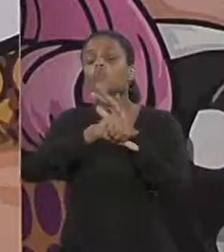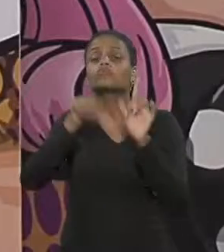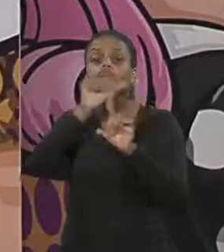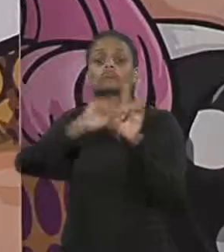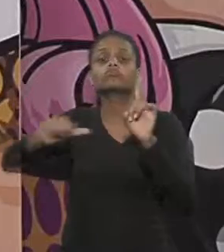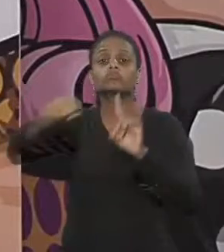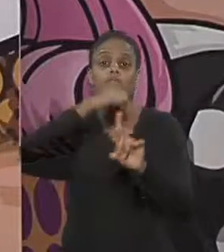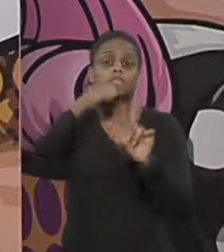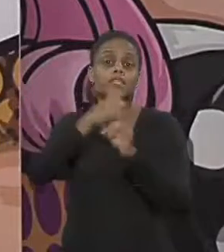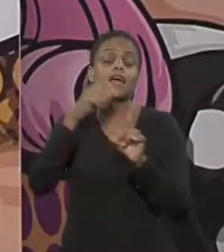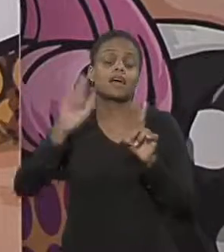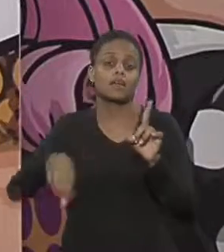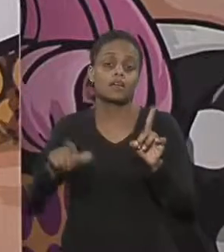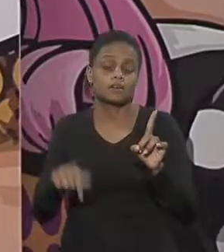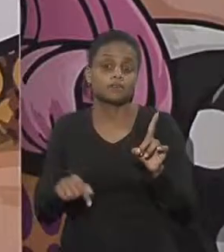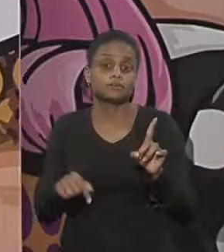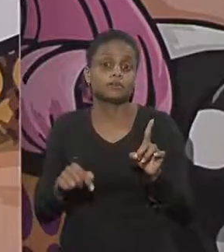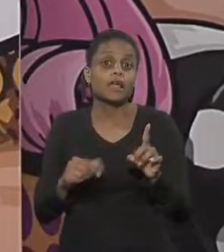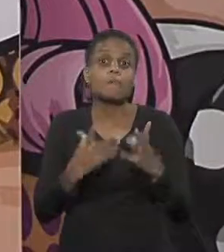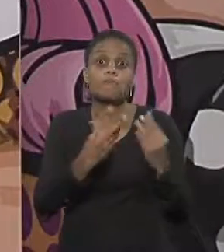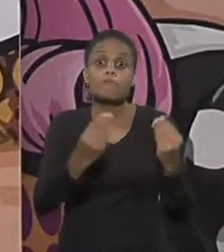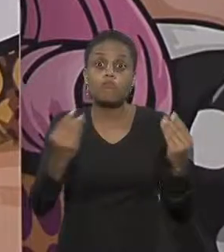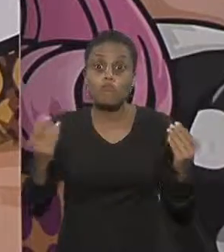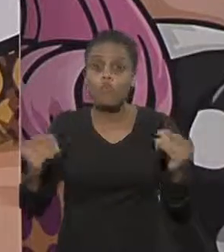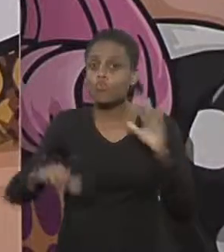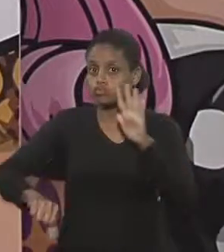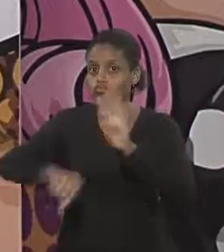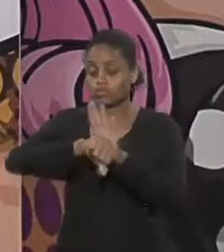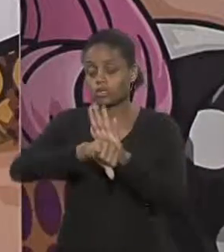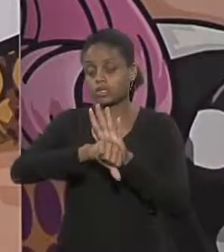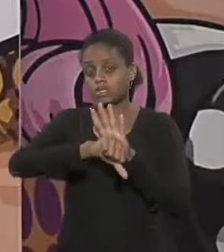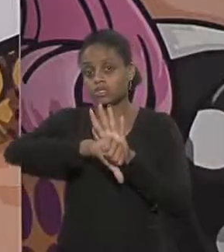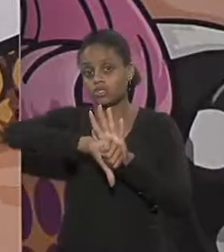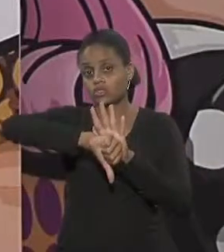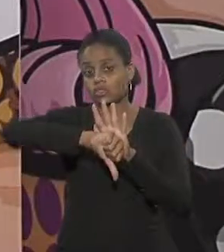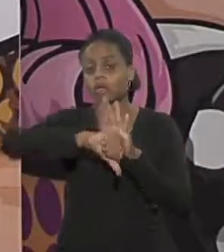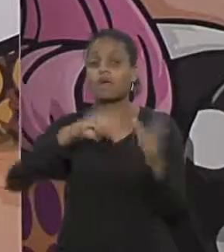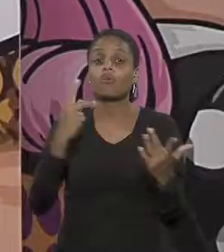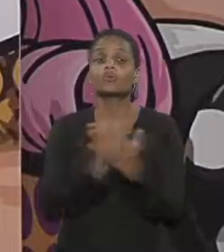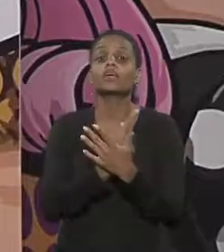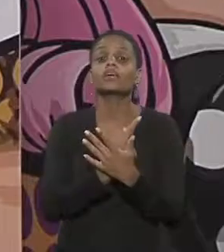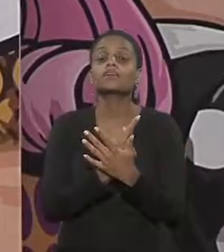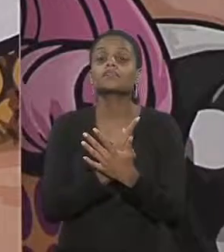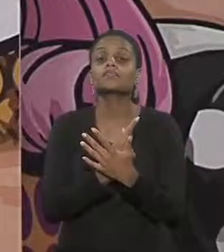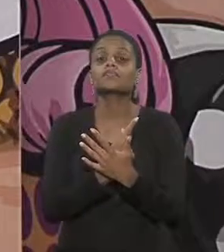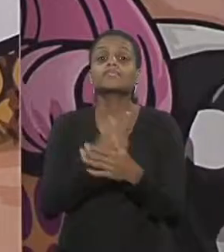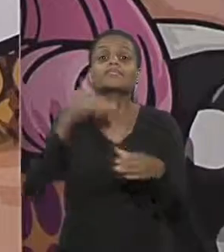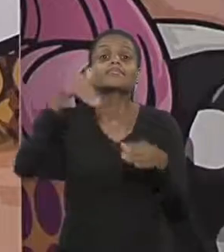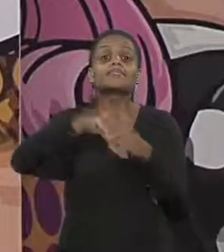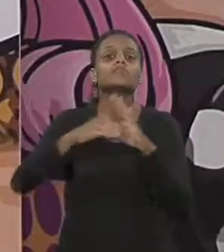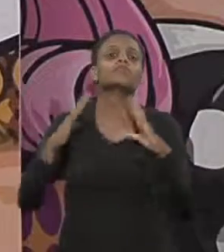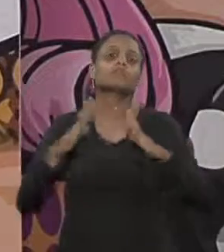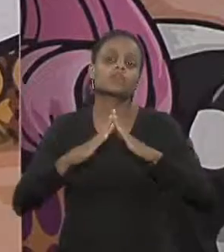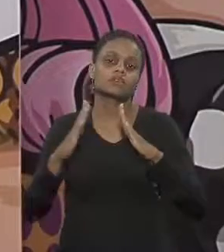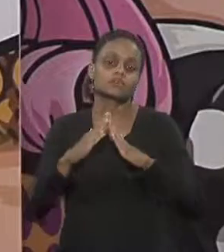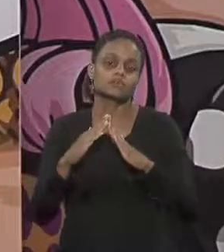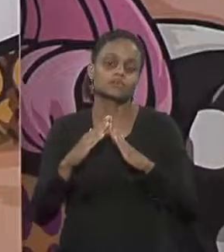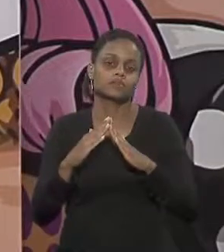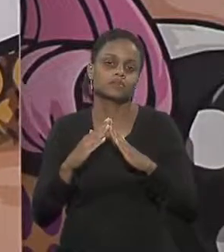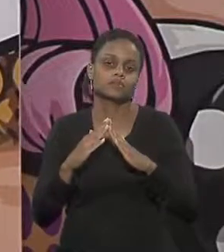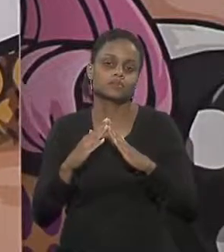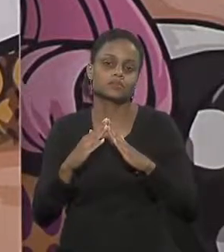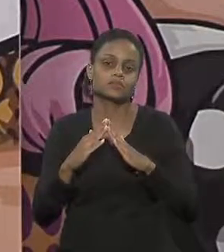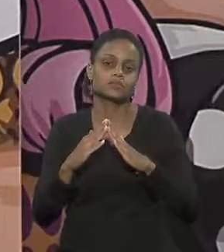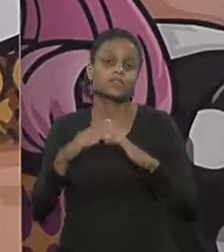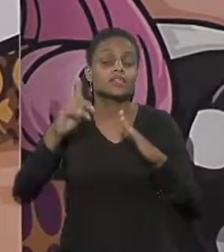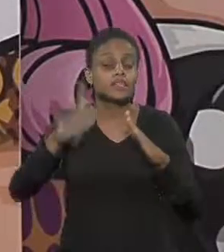com relação aos crimes de feminicídio é justamente isso. Grande parte dos crimes, uma boa parte, ocorre também no interior